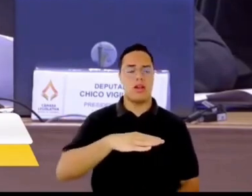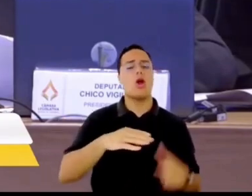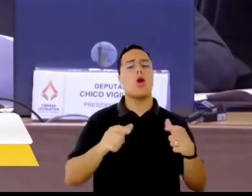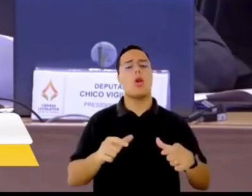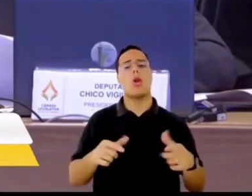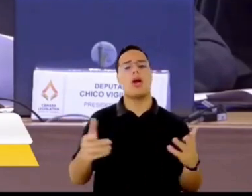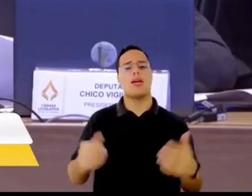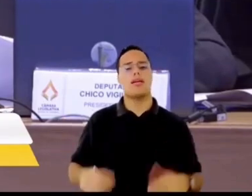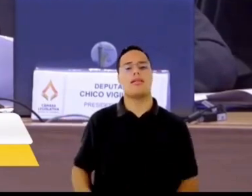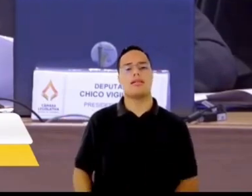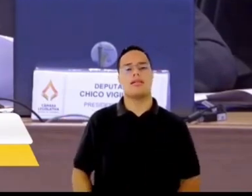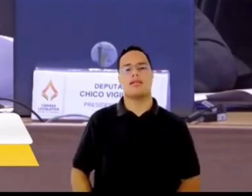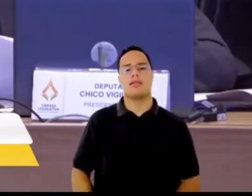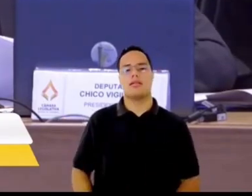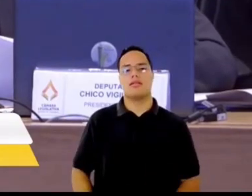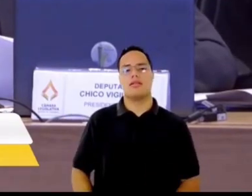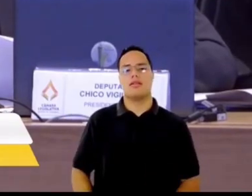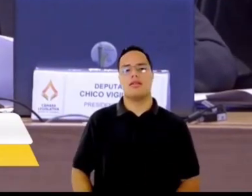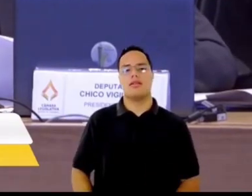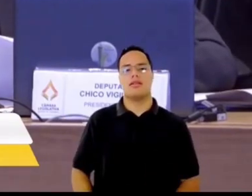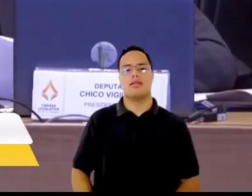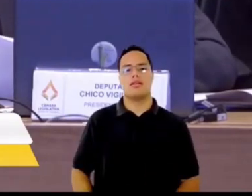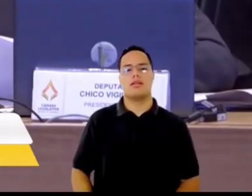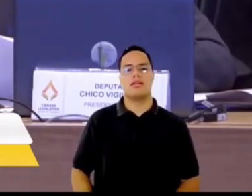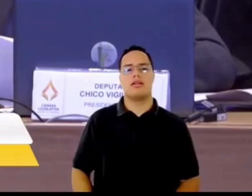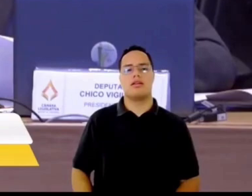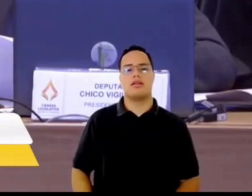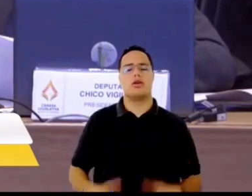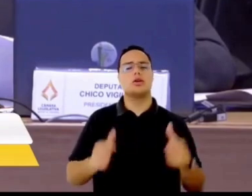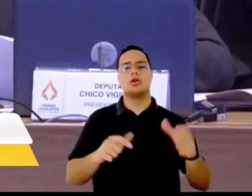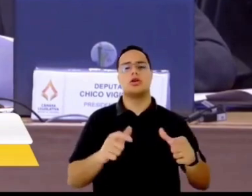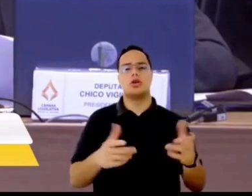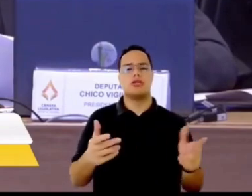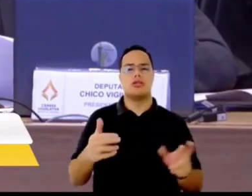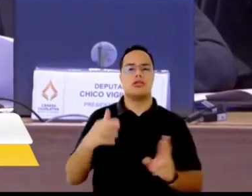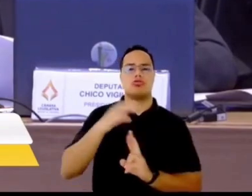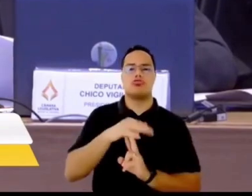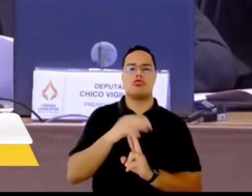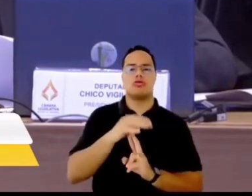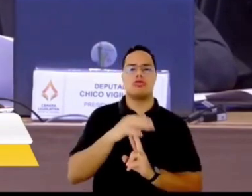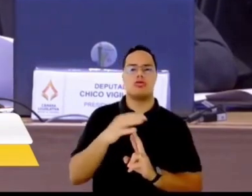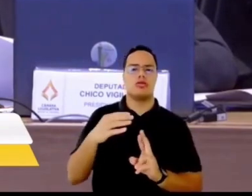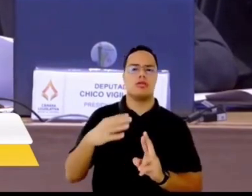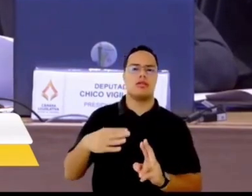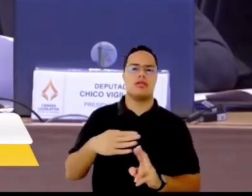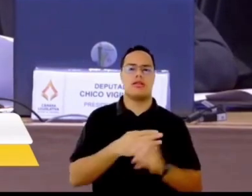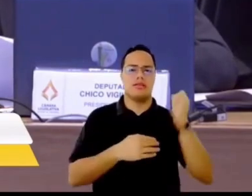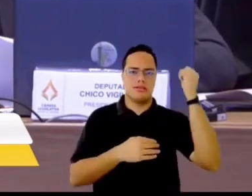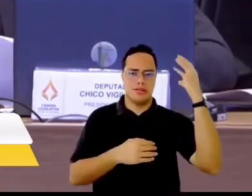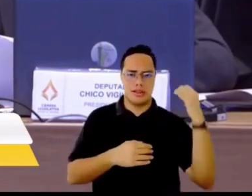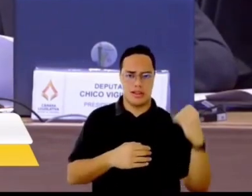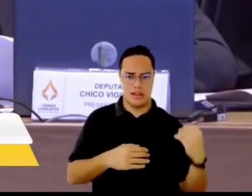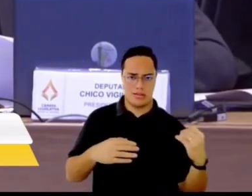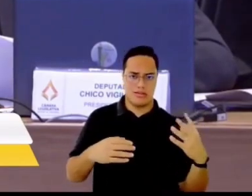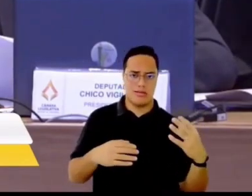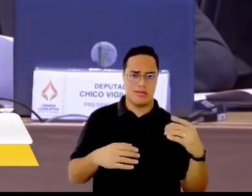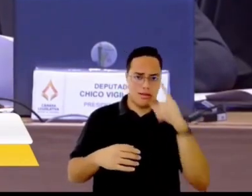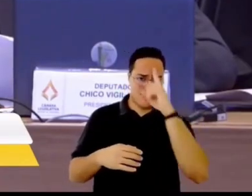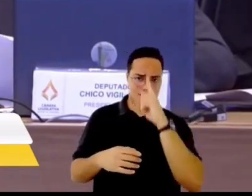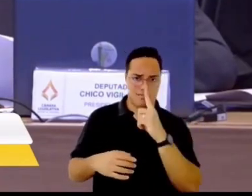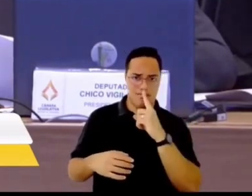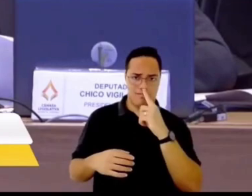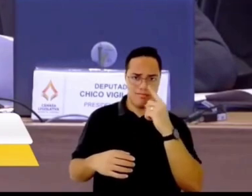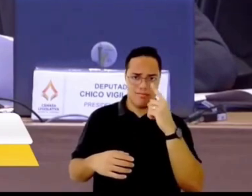depois da rodoviária, eu parei... Sim, mas que lugar ali? Que a rodoviária é um... Foi depois do semáforo, já. Que a rodoviária ali